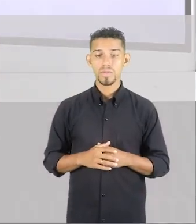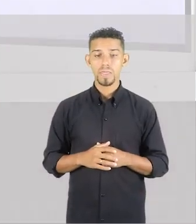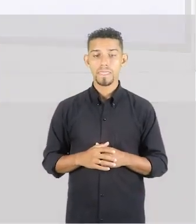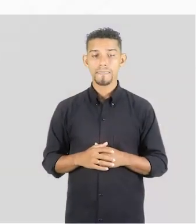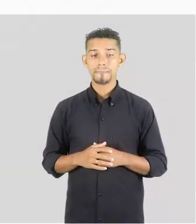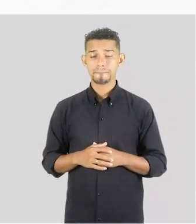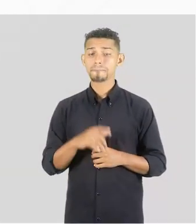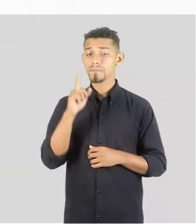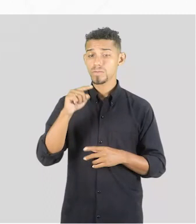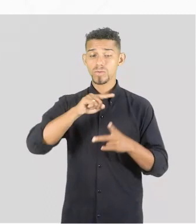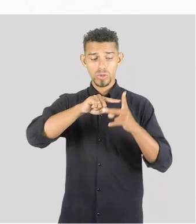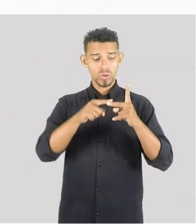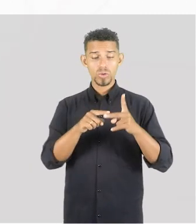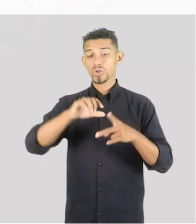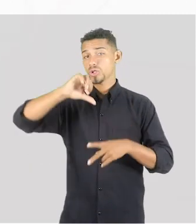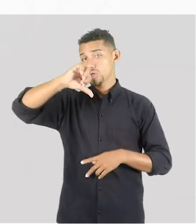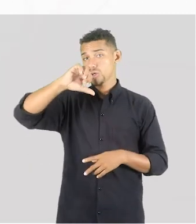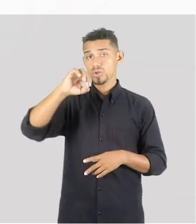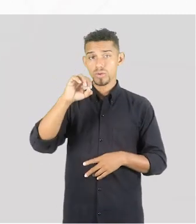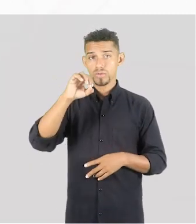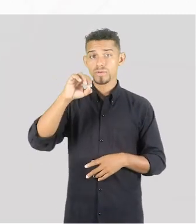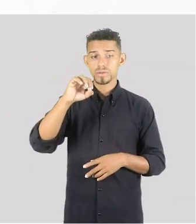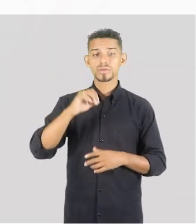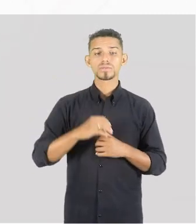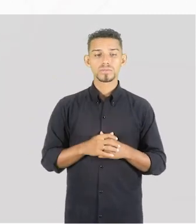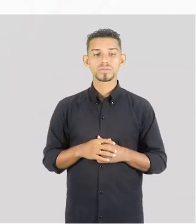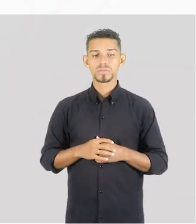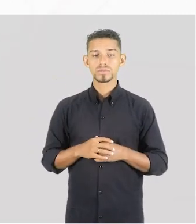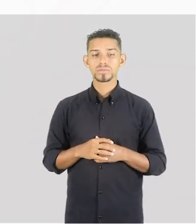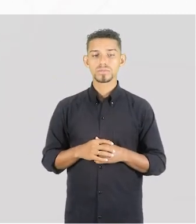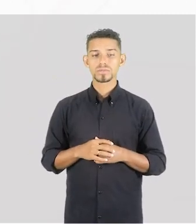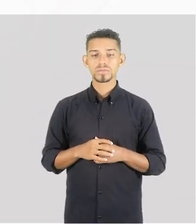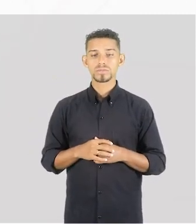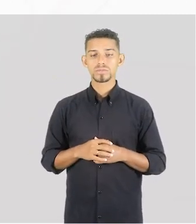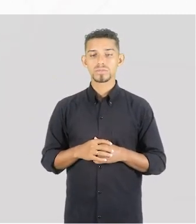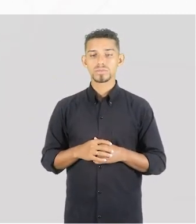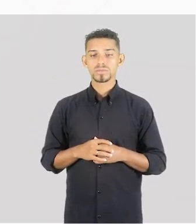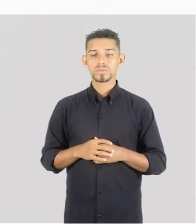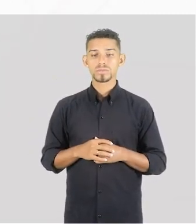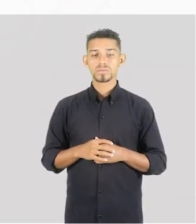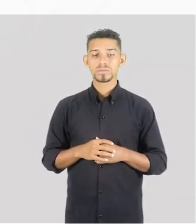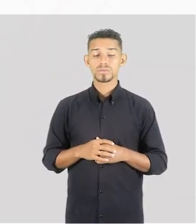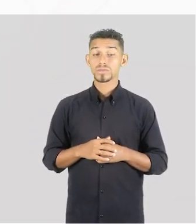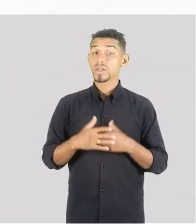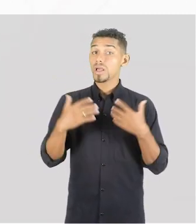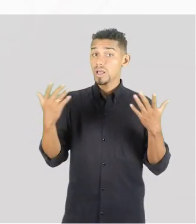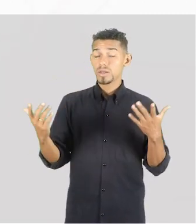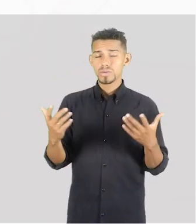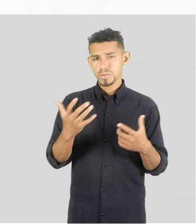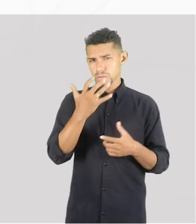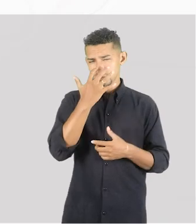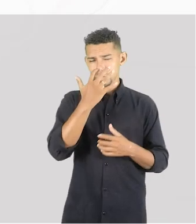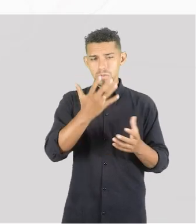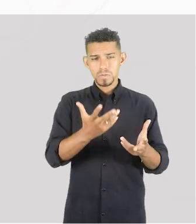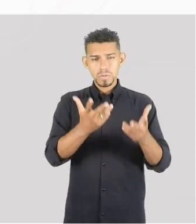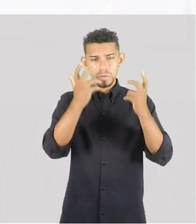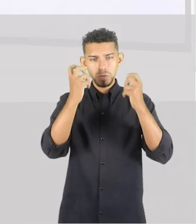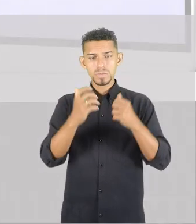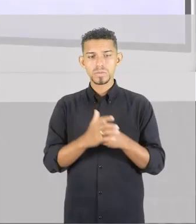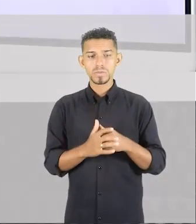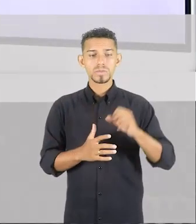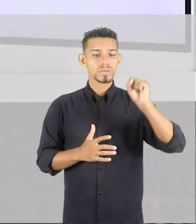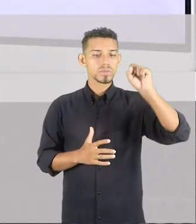é de 90 graus. Então o ângulo θ é 90 graus. Aí, gente, vimos agora, ó, seno